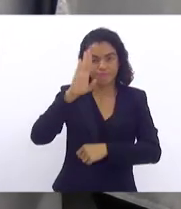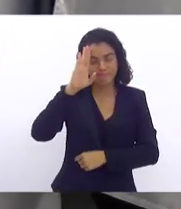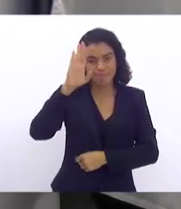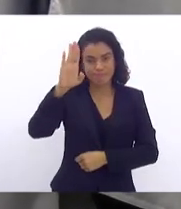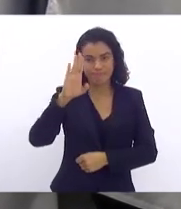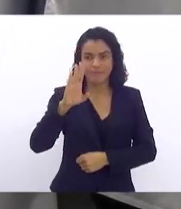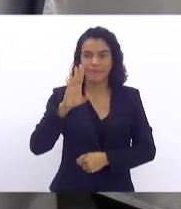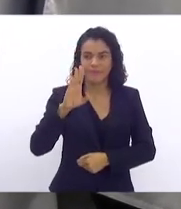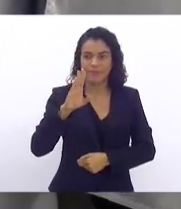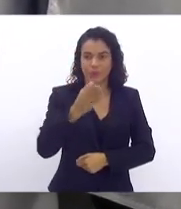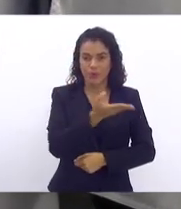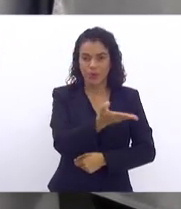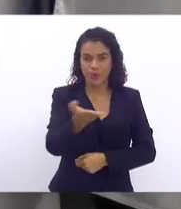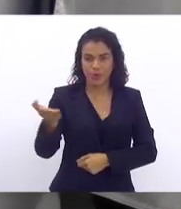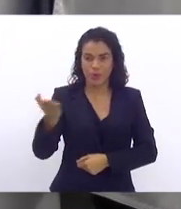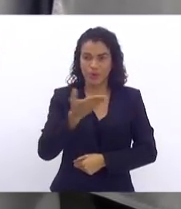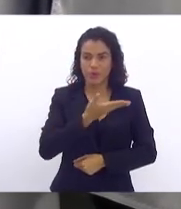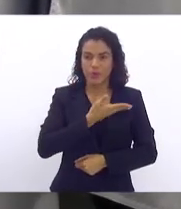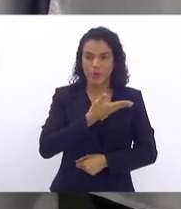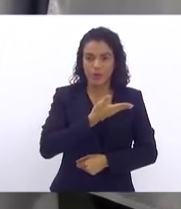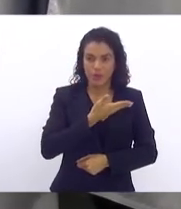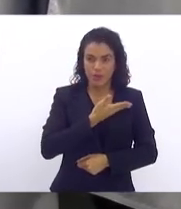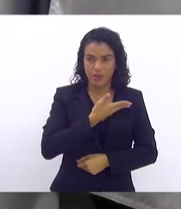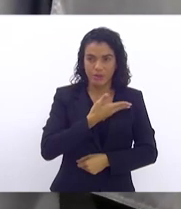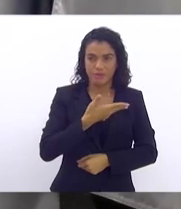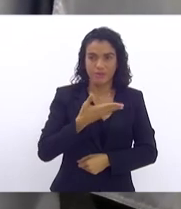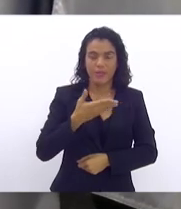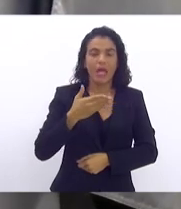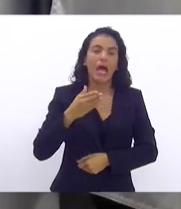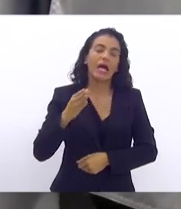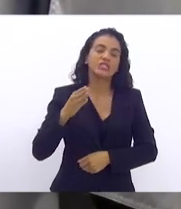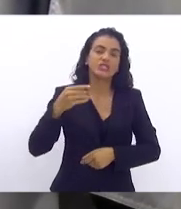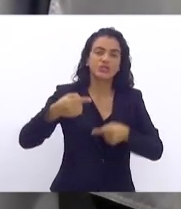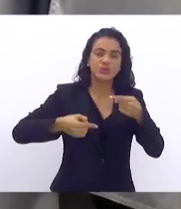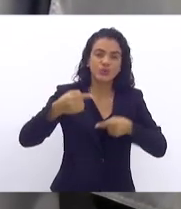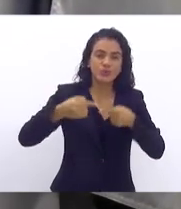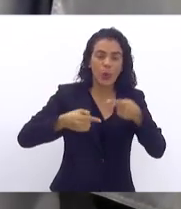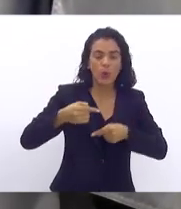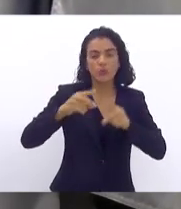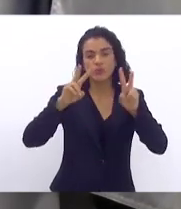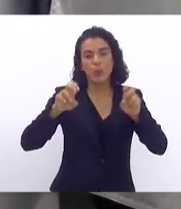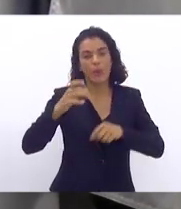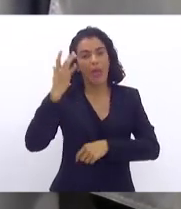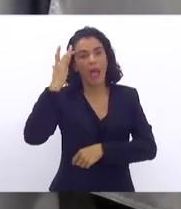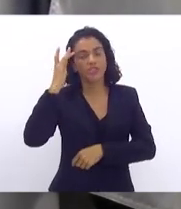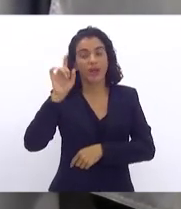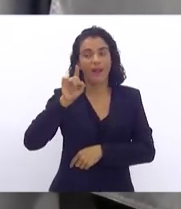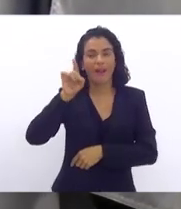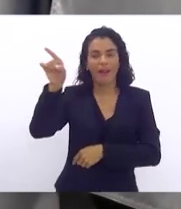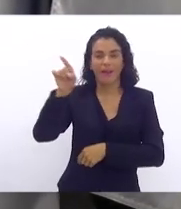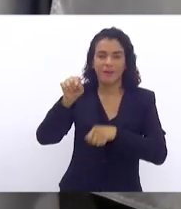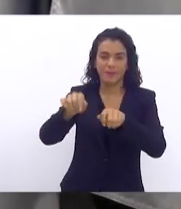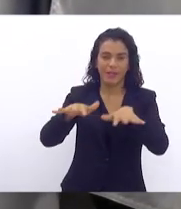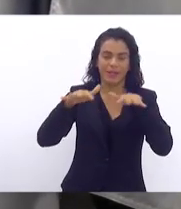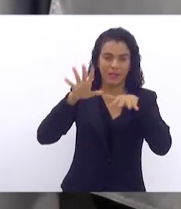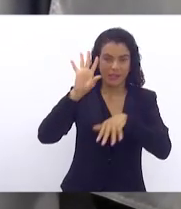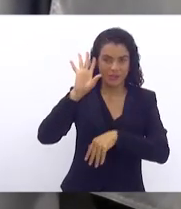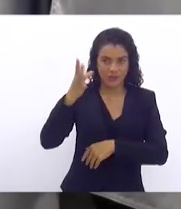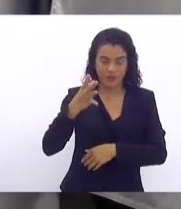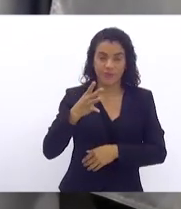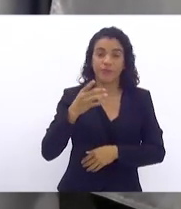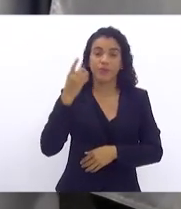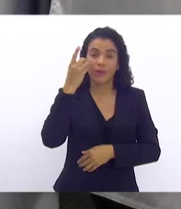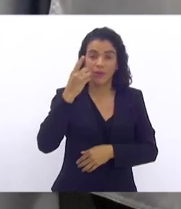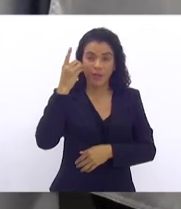assim como todos os colegas, de deixar as discussões de mérito e do que acha para o plenário. O deputado Luiz Paulo